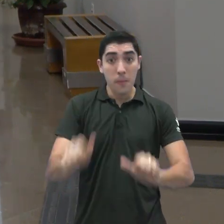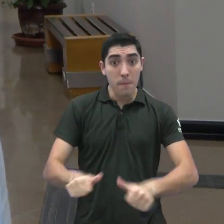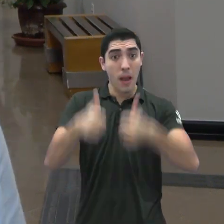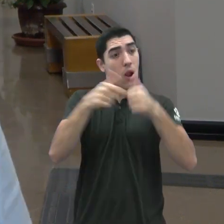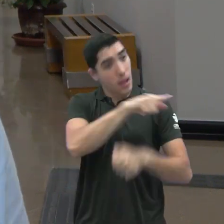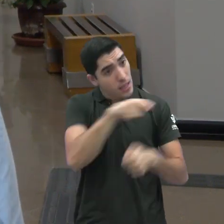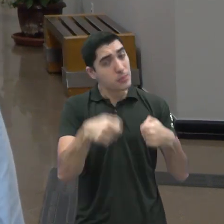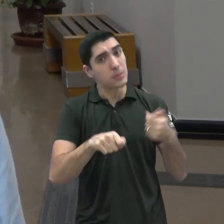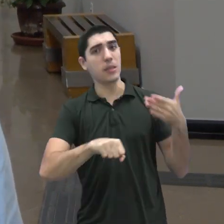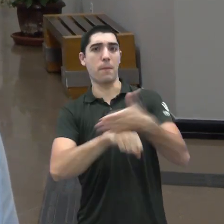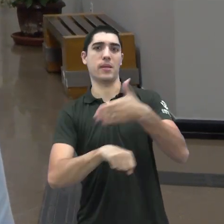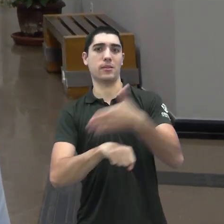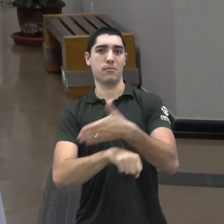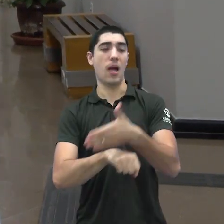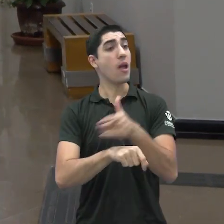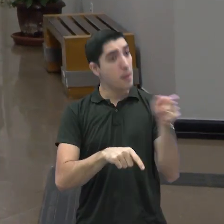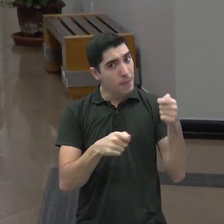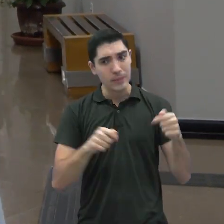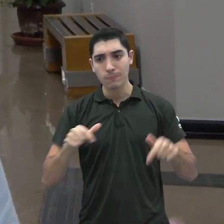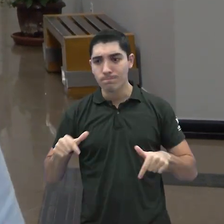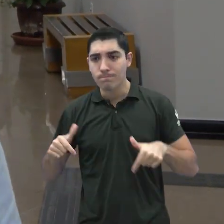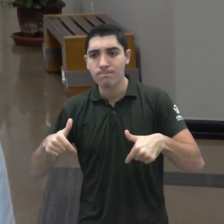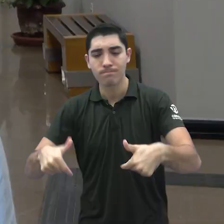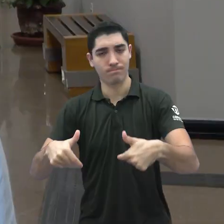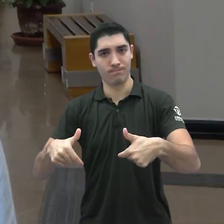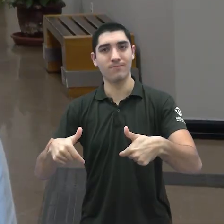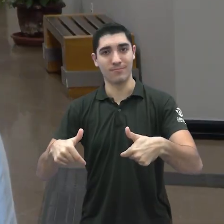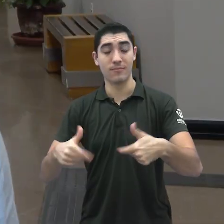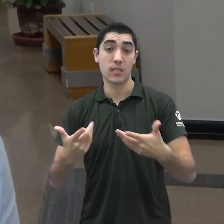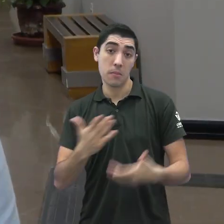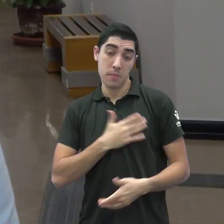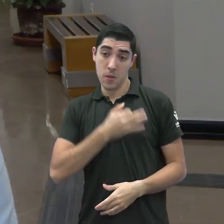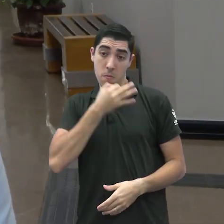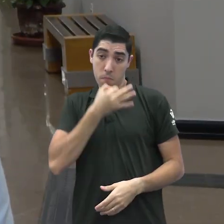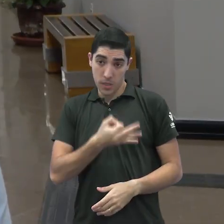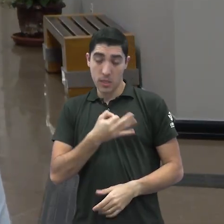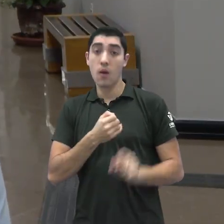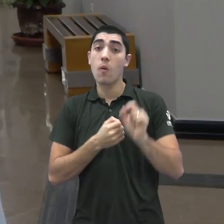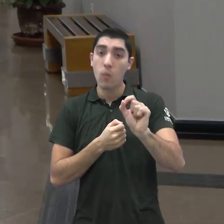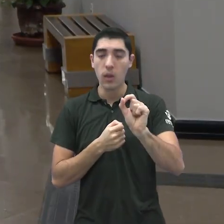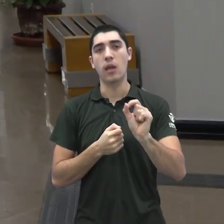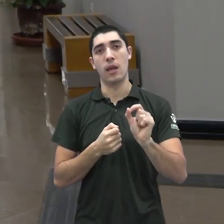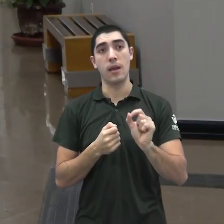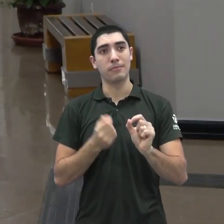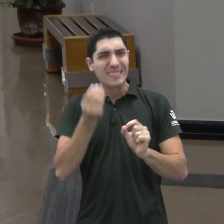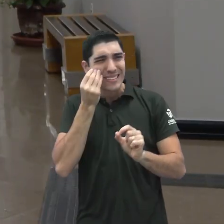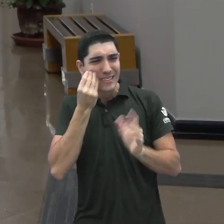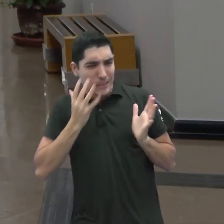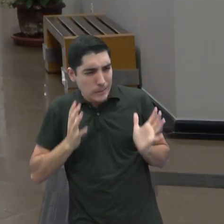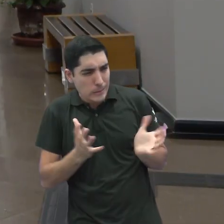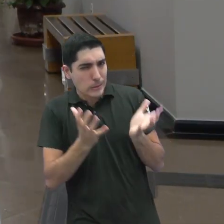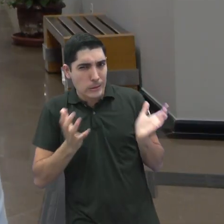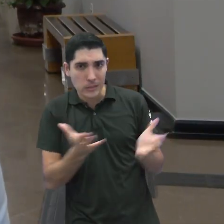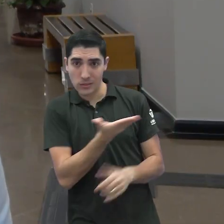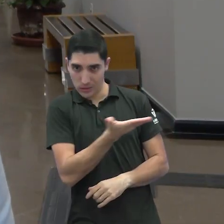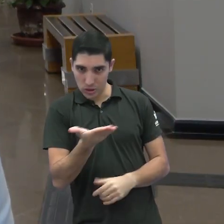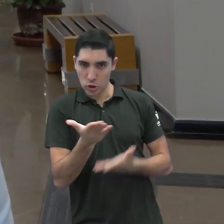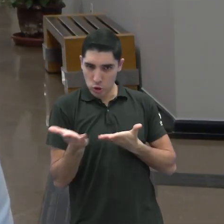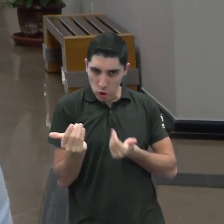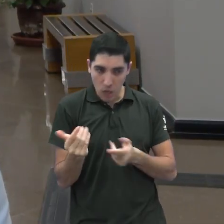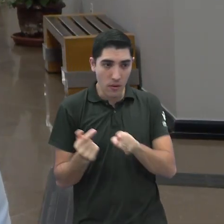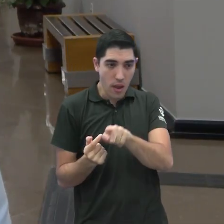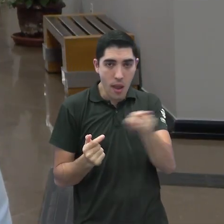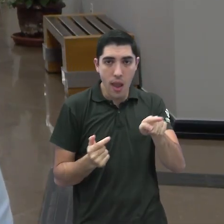eles passem a participar, é ocupar os espaços. Então eu acredito que a melhor forma de motivar